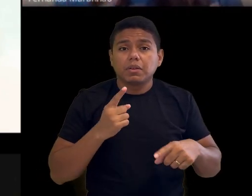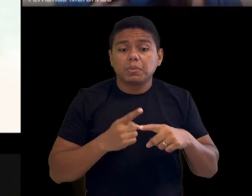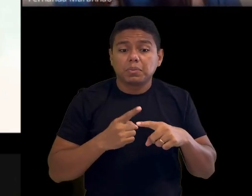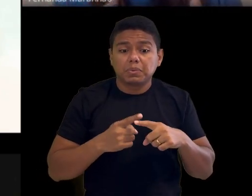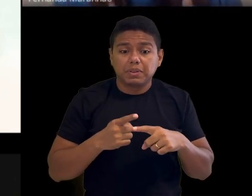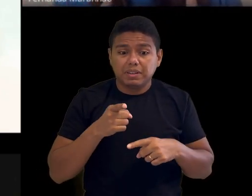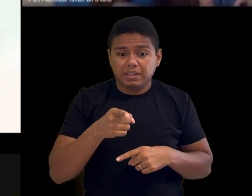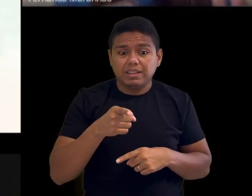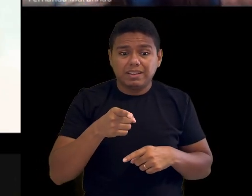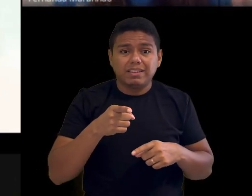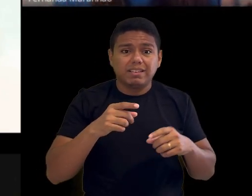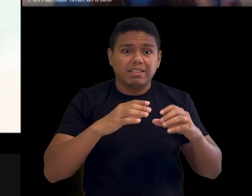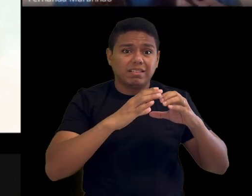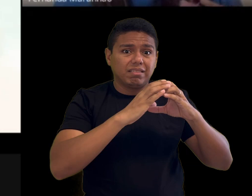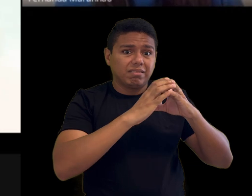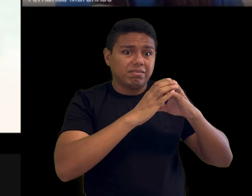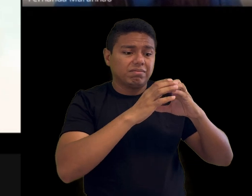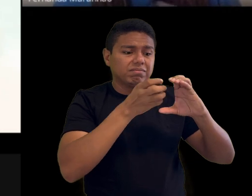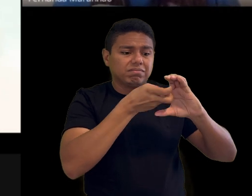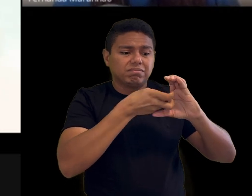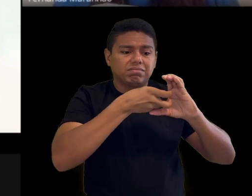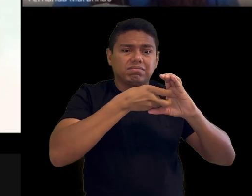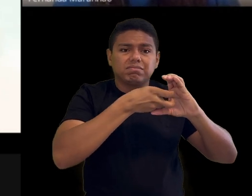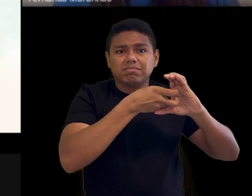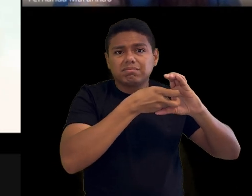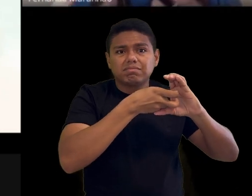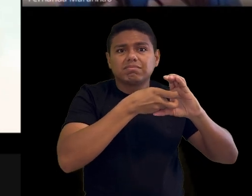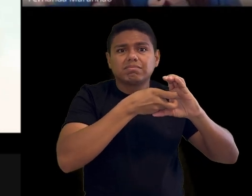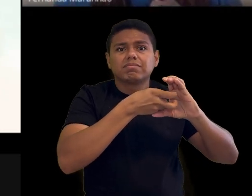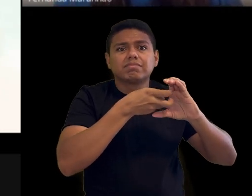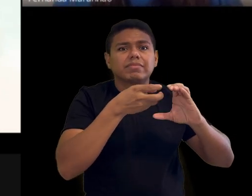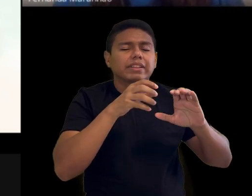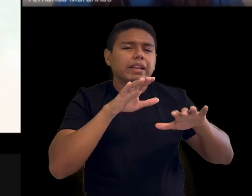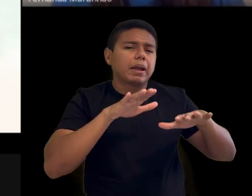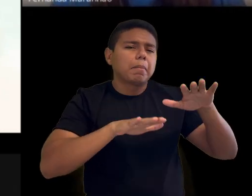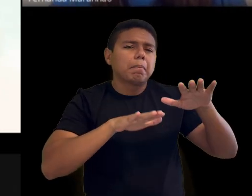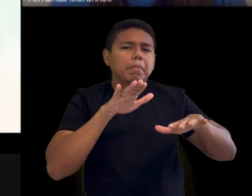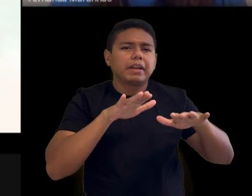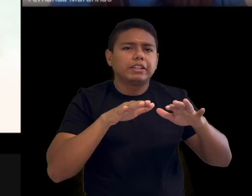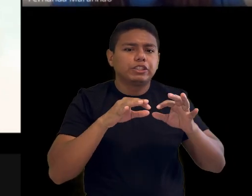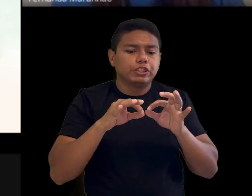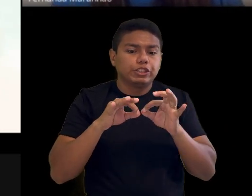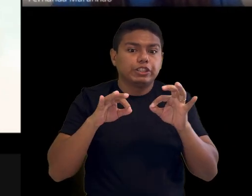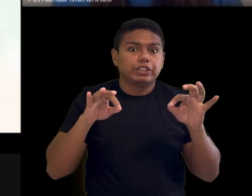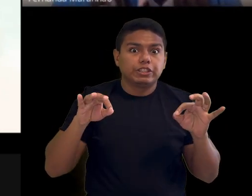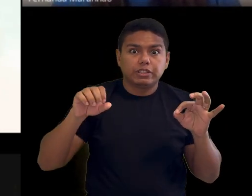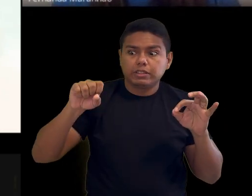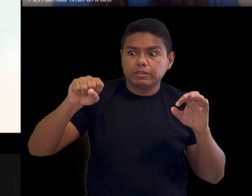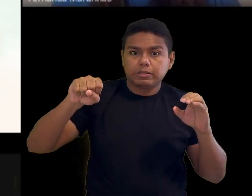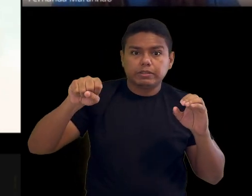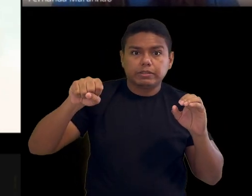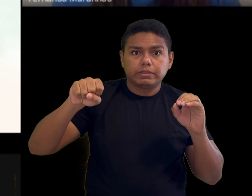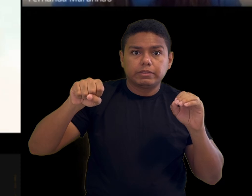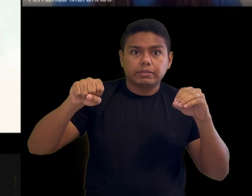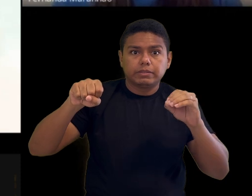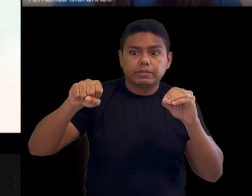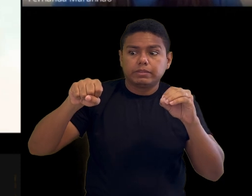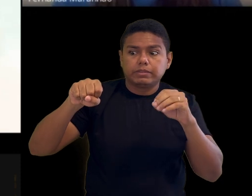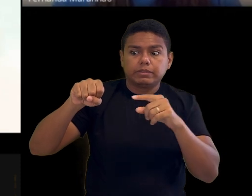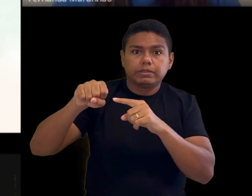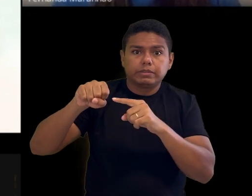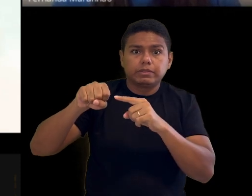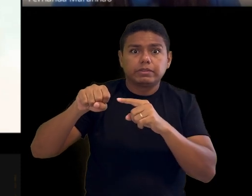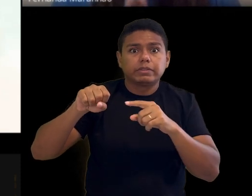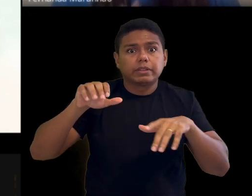forma muito parecida a despeito da sua distância exata em relação ao orifício cervical interno. Nesse slide, nós podemos ver à esquerda